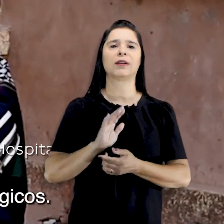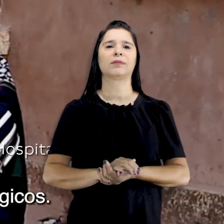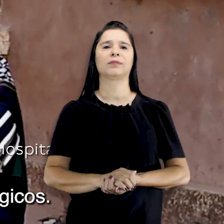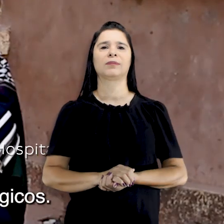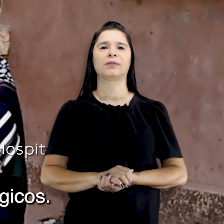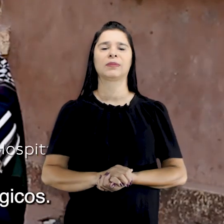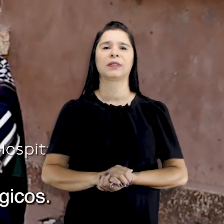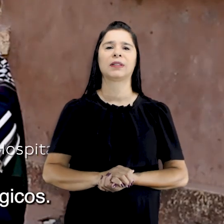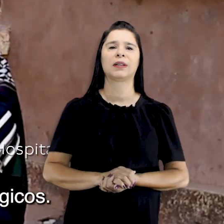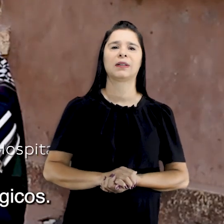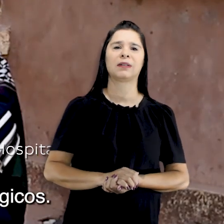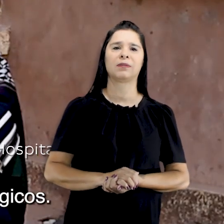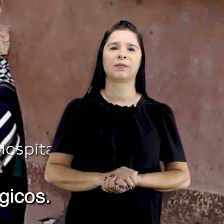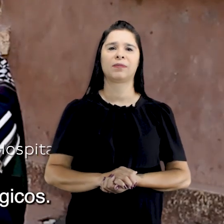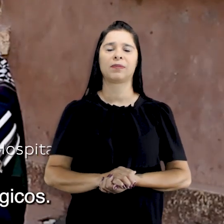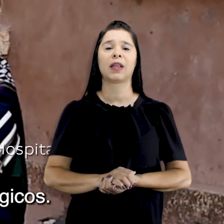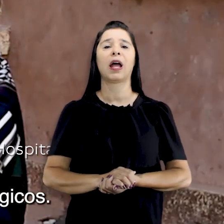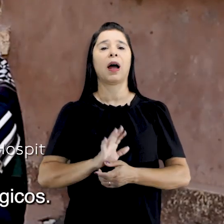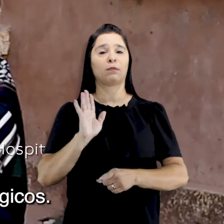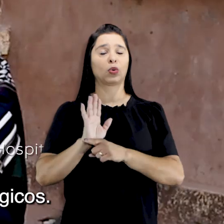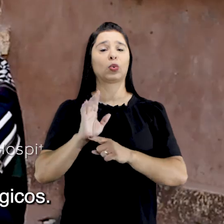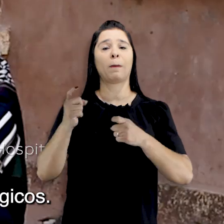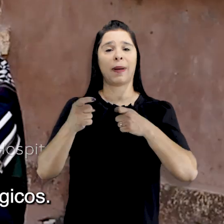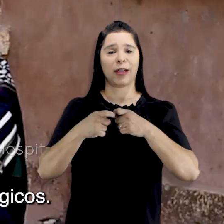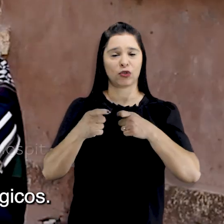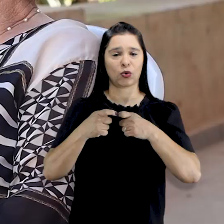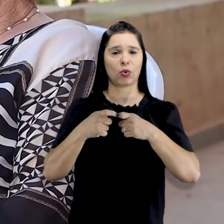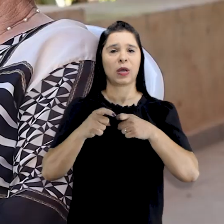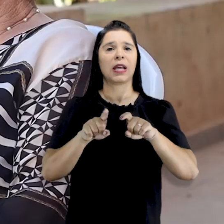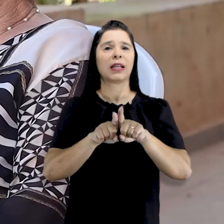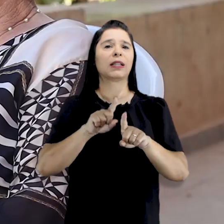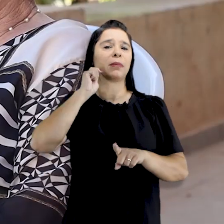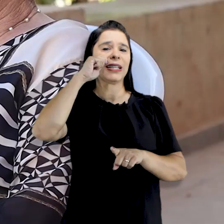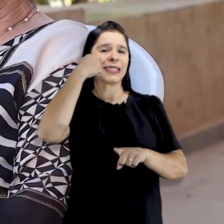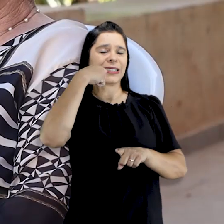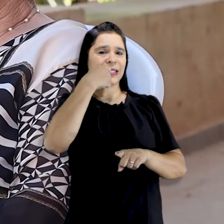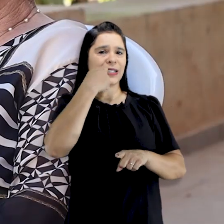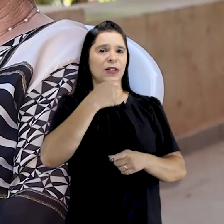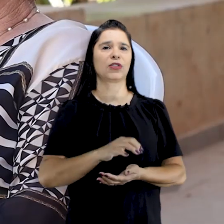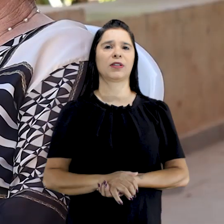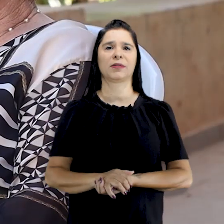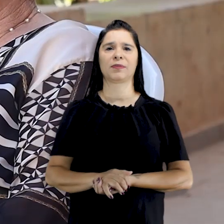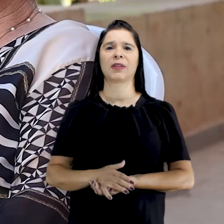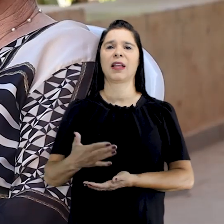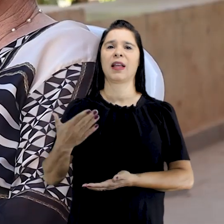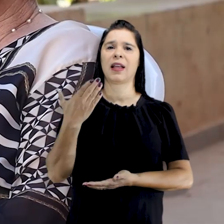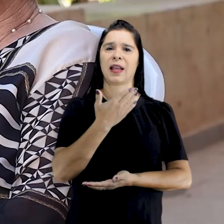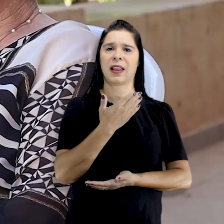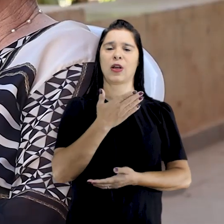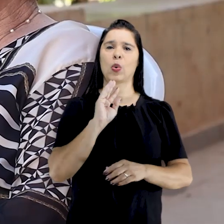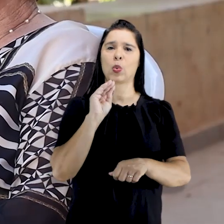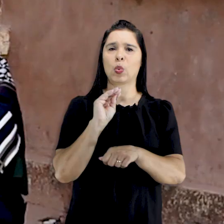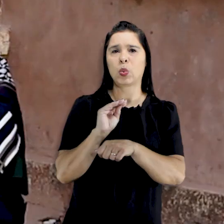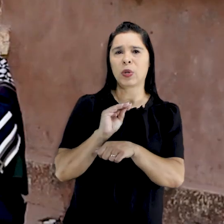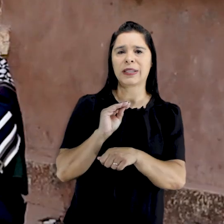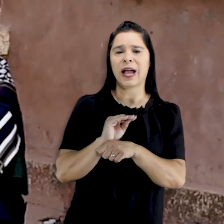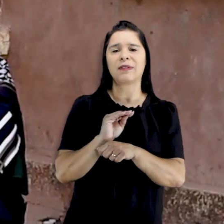serviços médicos e odontológicos. Eu cuidava dos